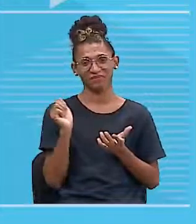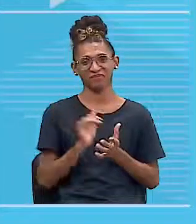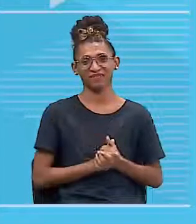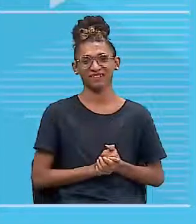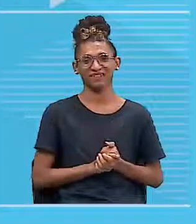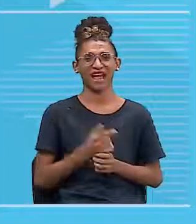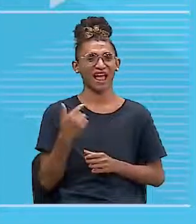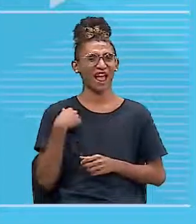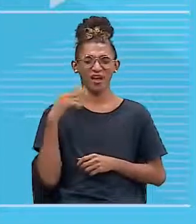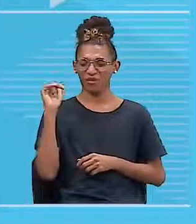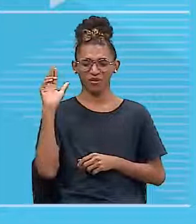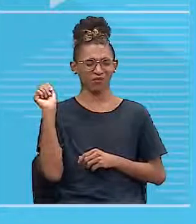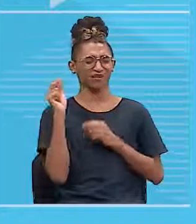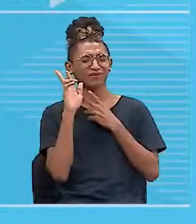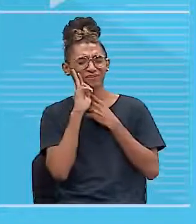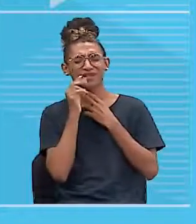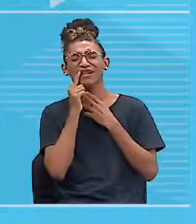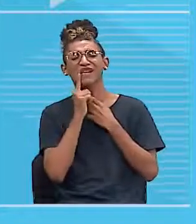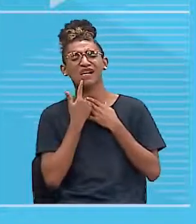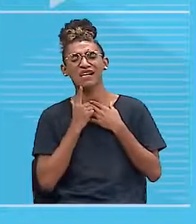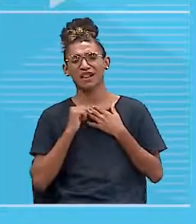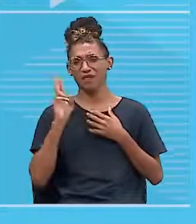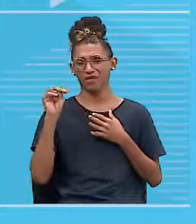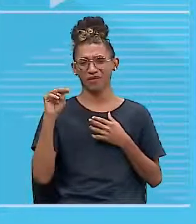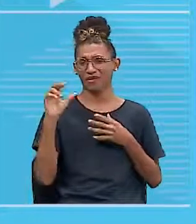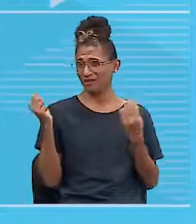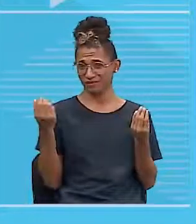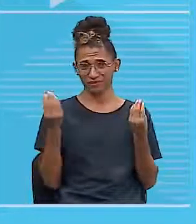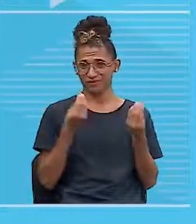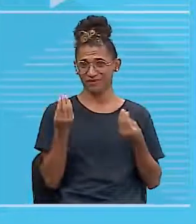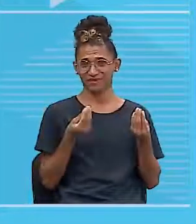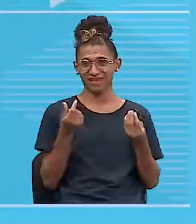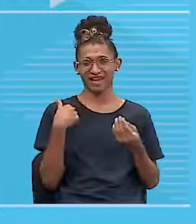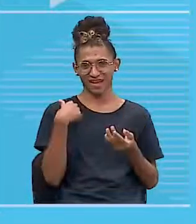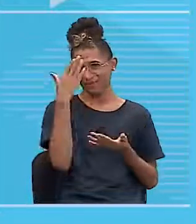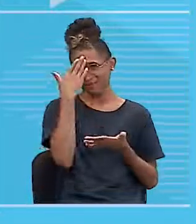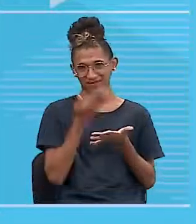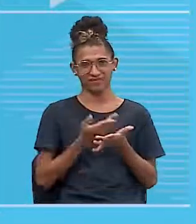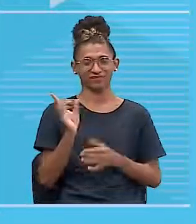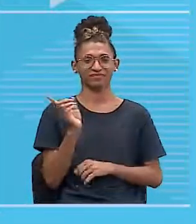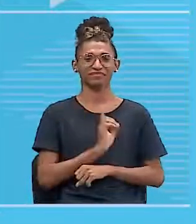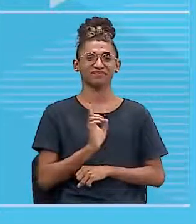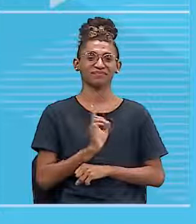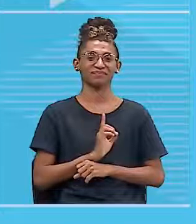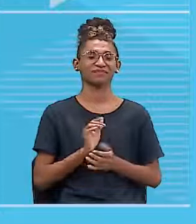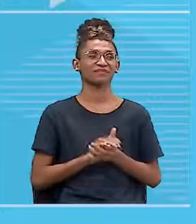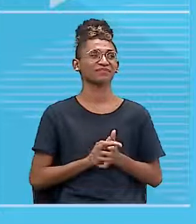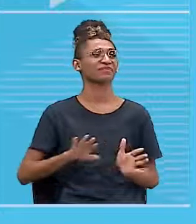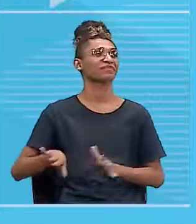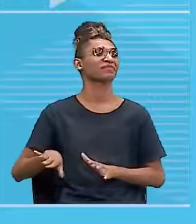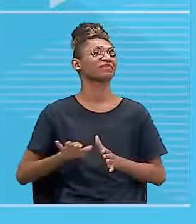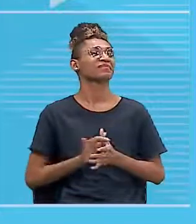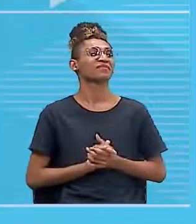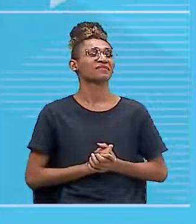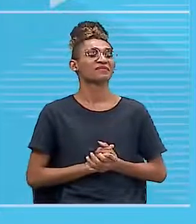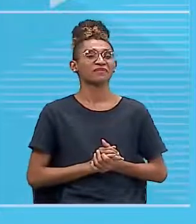e nunca mais veio dormindo Professor quer que eu acredite vamos embora